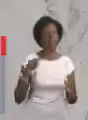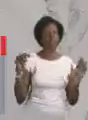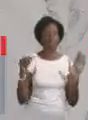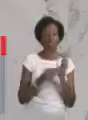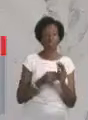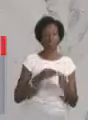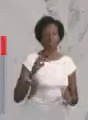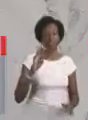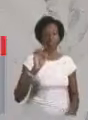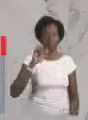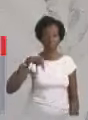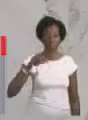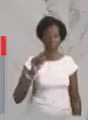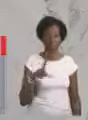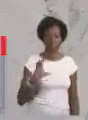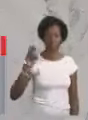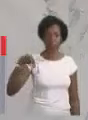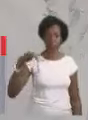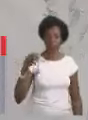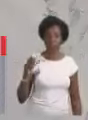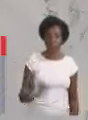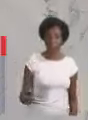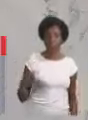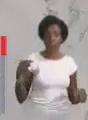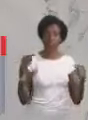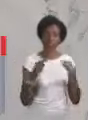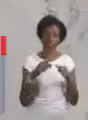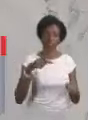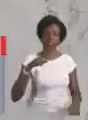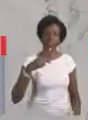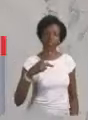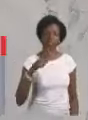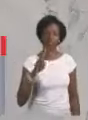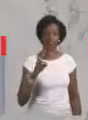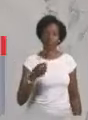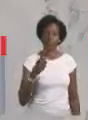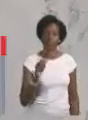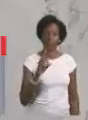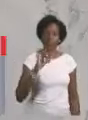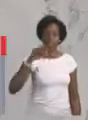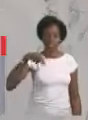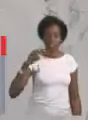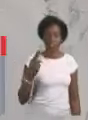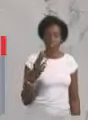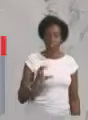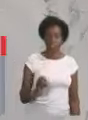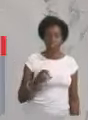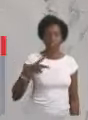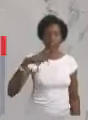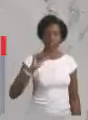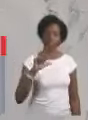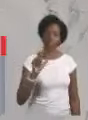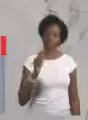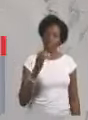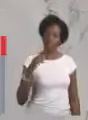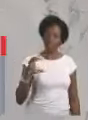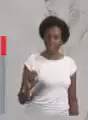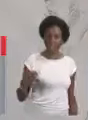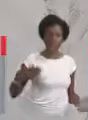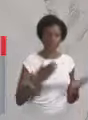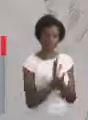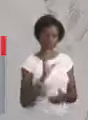de Contas que é um puxadinho do Palácio dos Bandeirantes reclamou na quando aprovou as contas do álcool e do ano passado